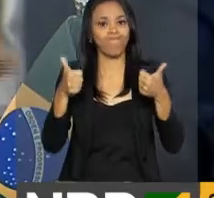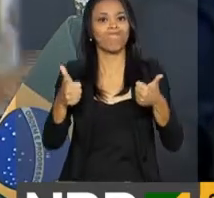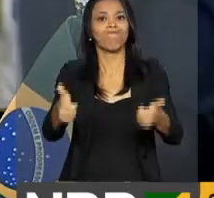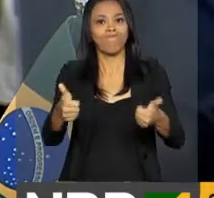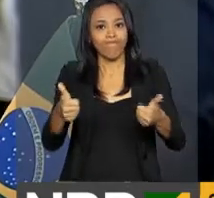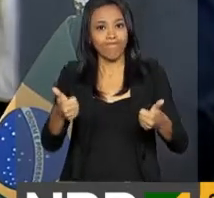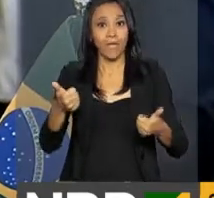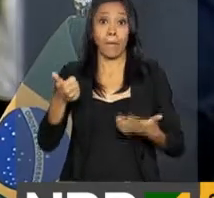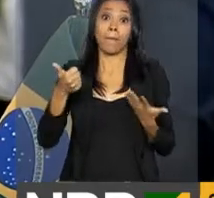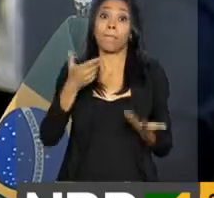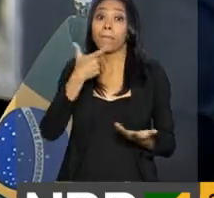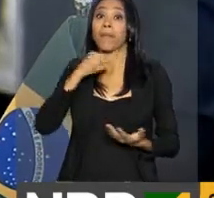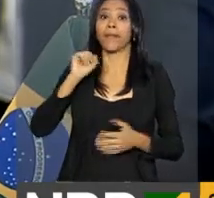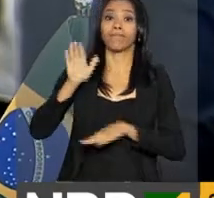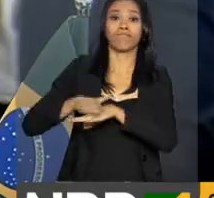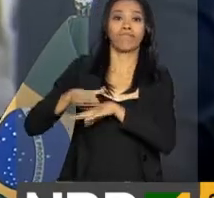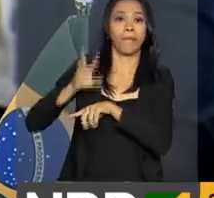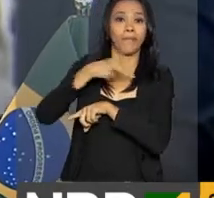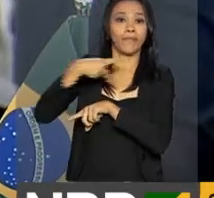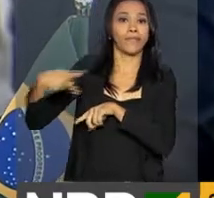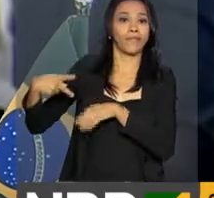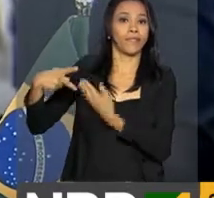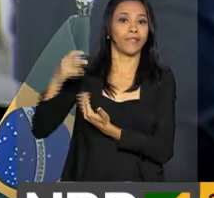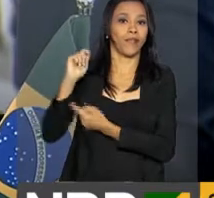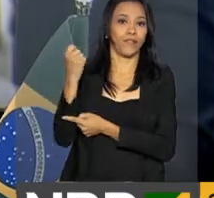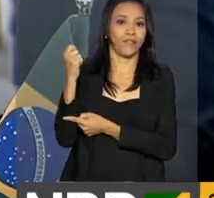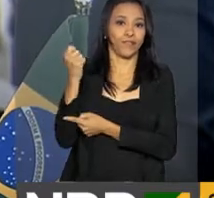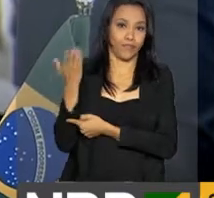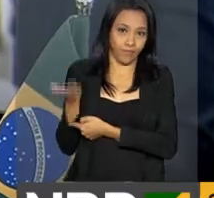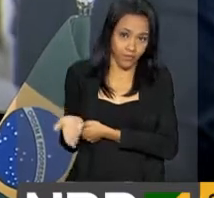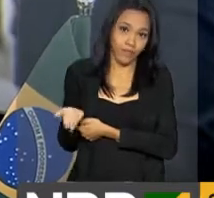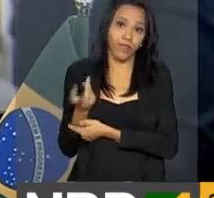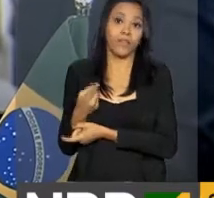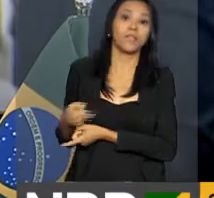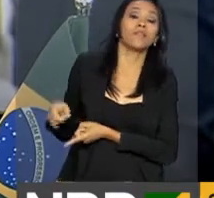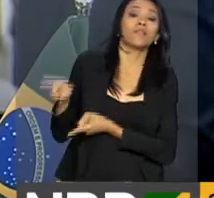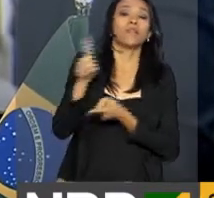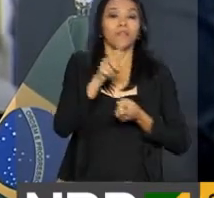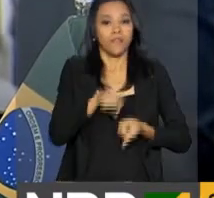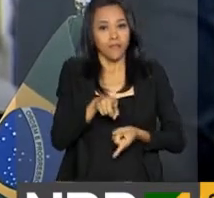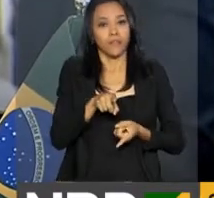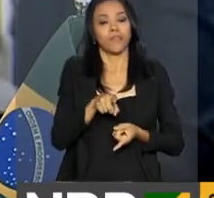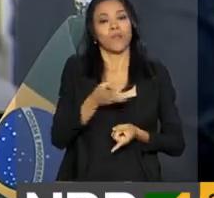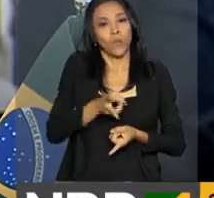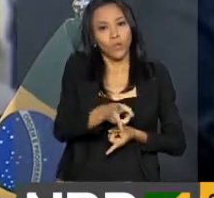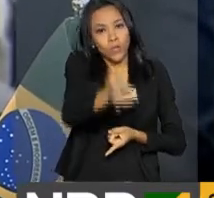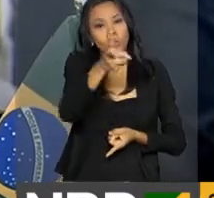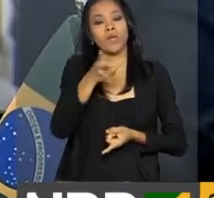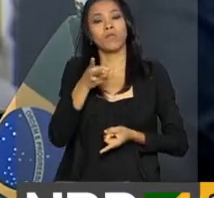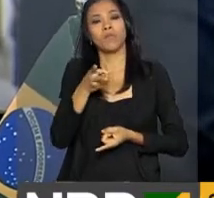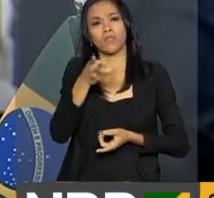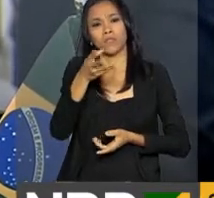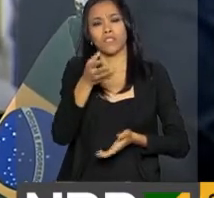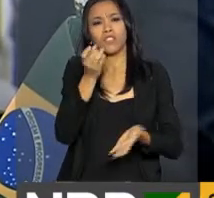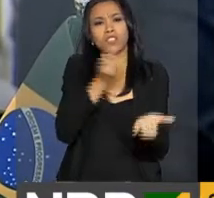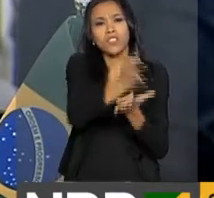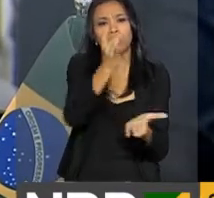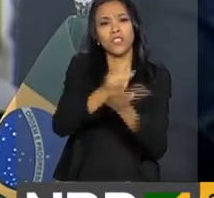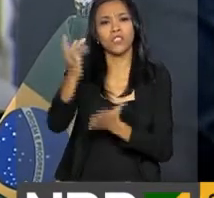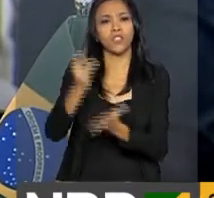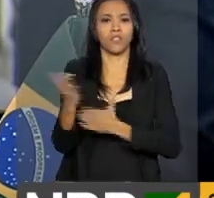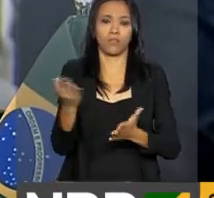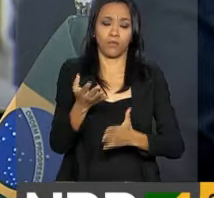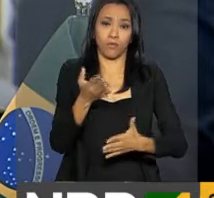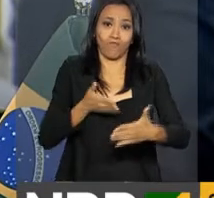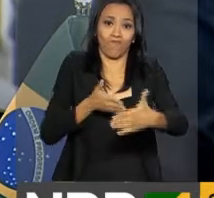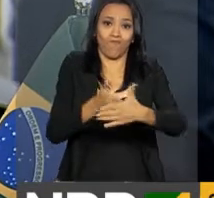pela presidência argentina, do presidente Maurício Macri, e seguimos reduzindo barreiras. Estamos